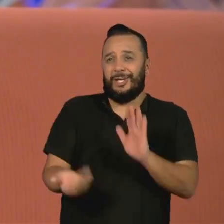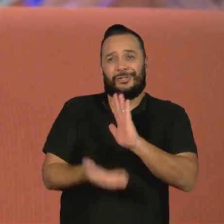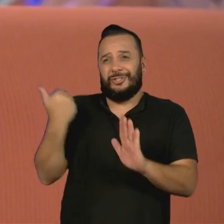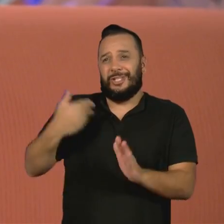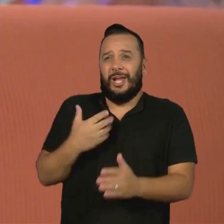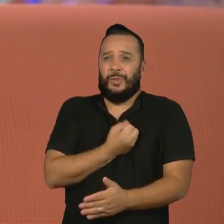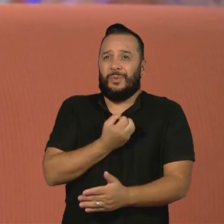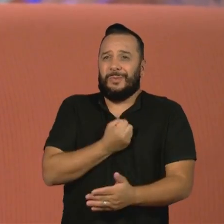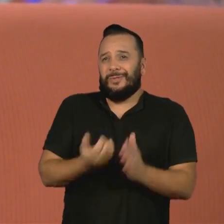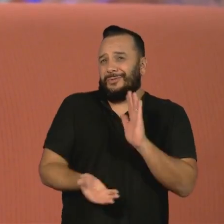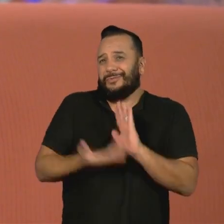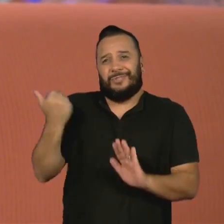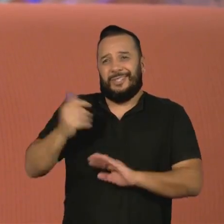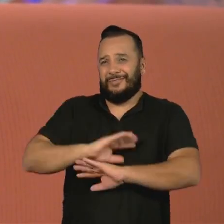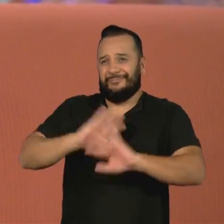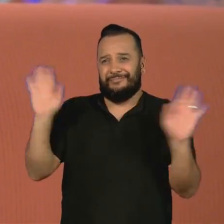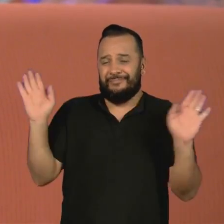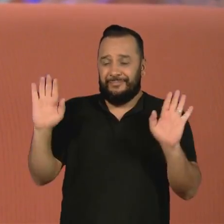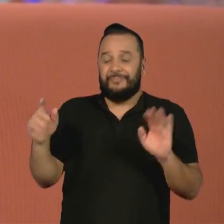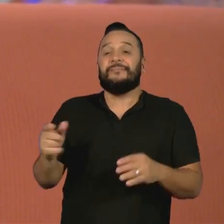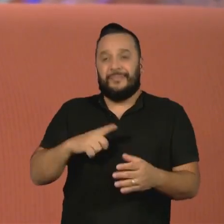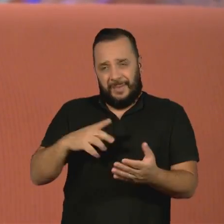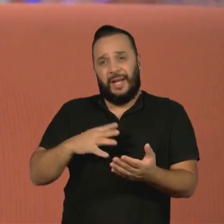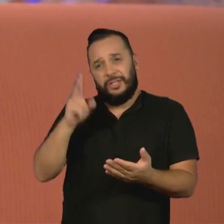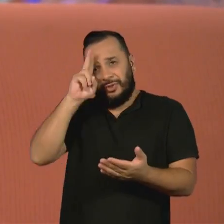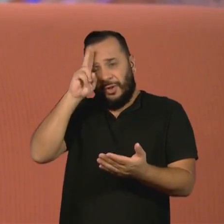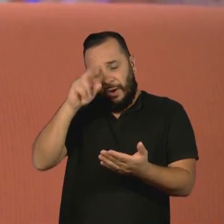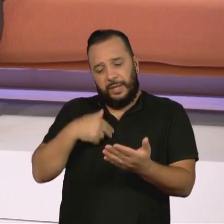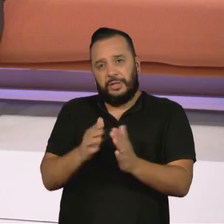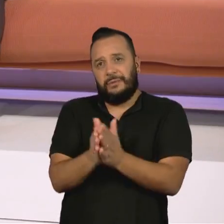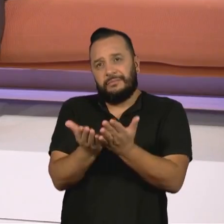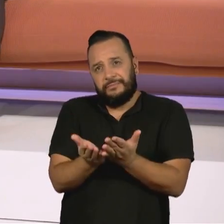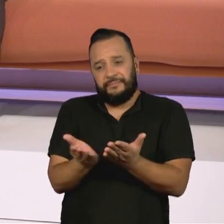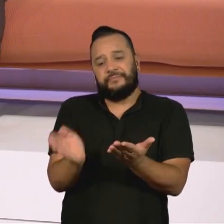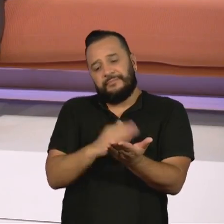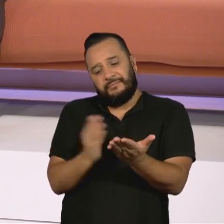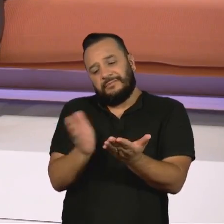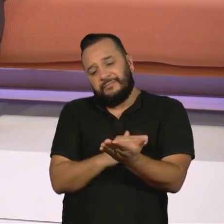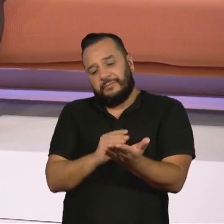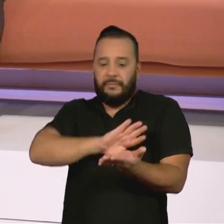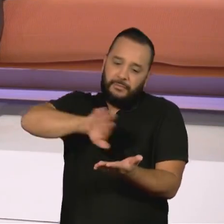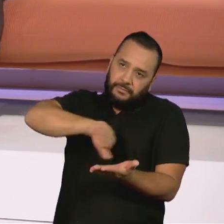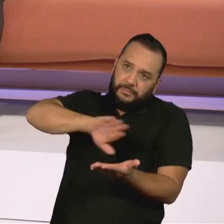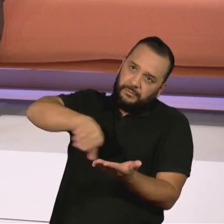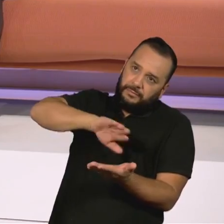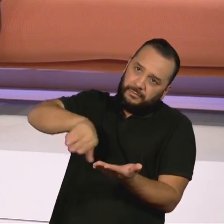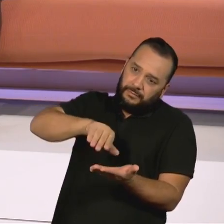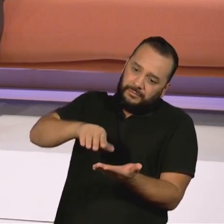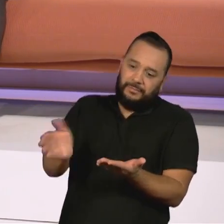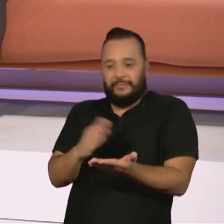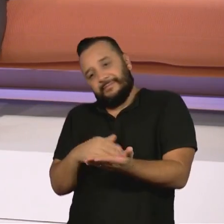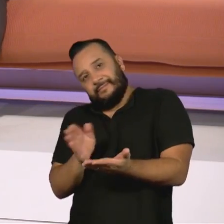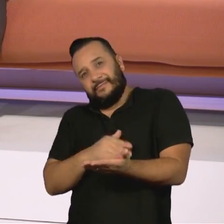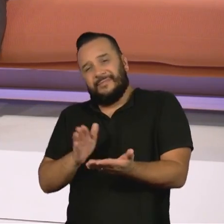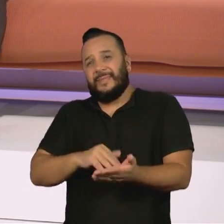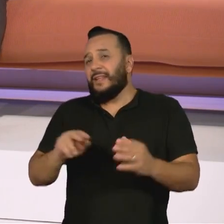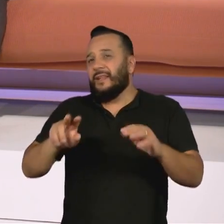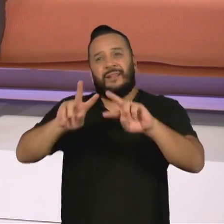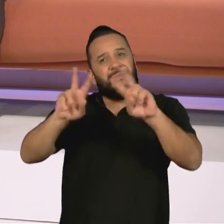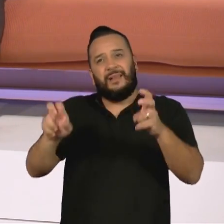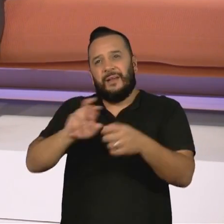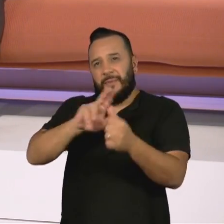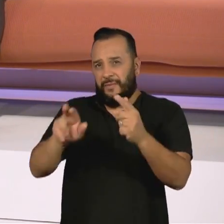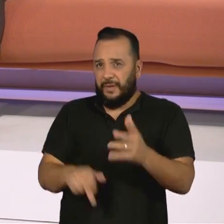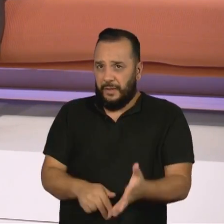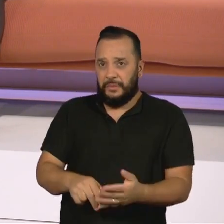isso. Porque é uma história que vai e volta. E são vários temas. É uma coisa. Eu não queria ter um tema só. No começo tem uma coisa